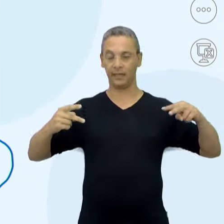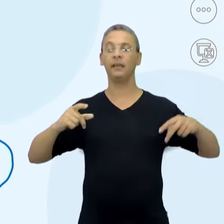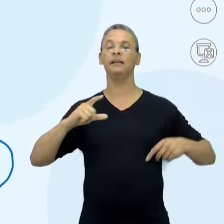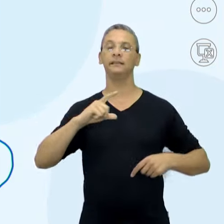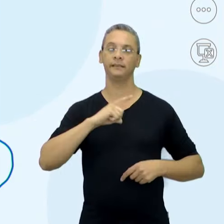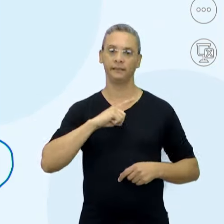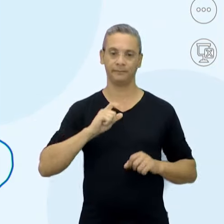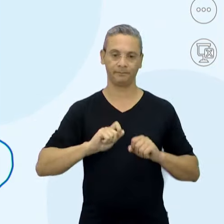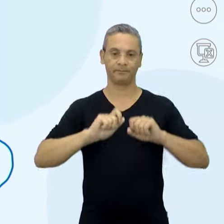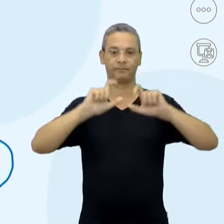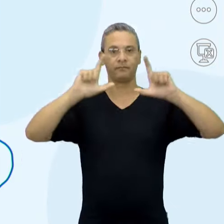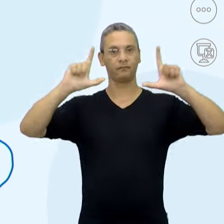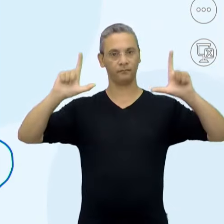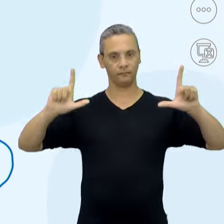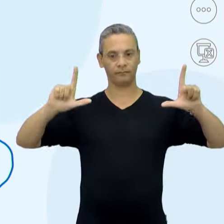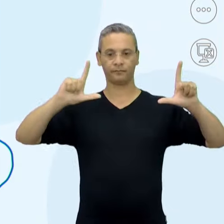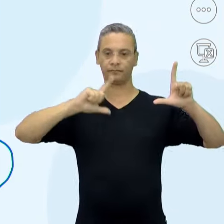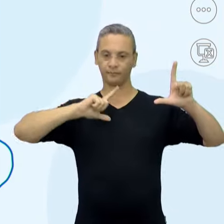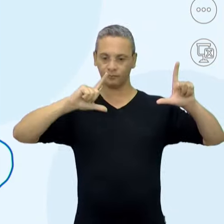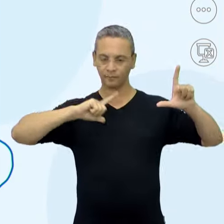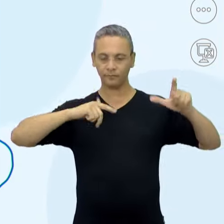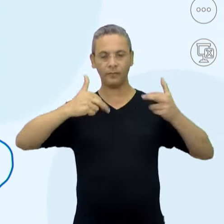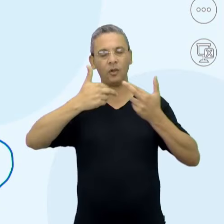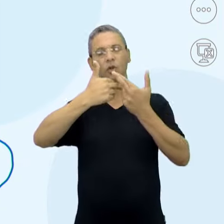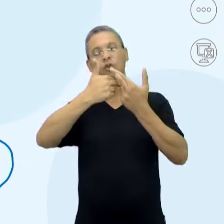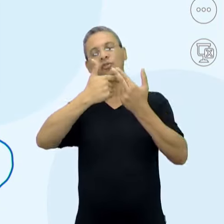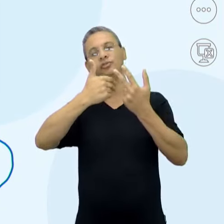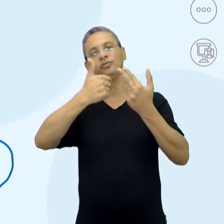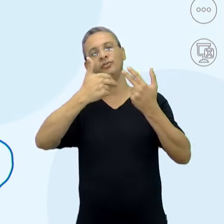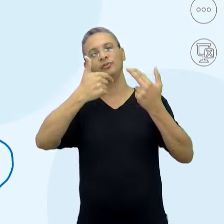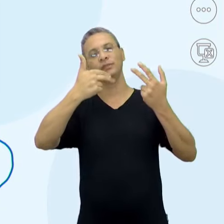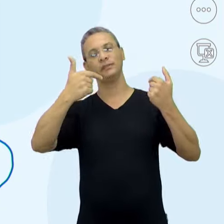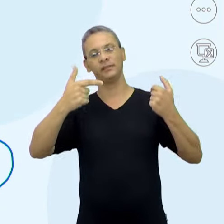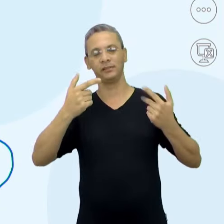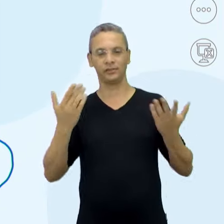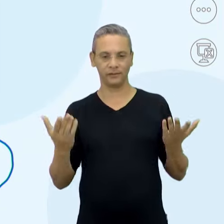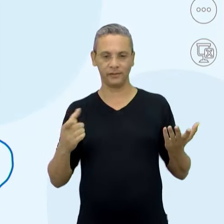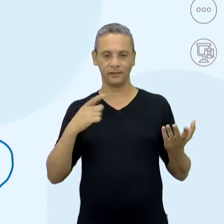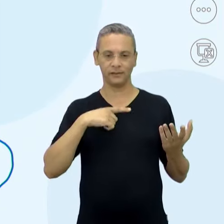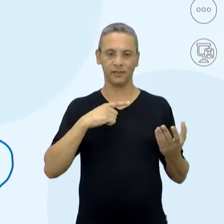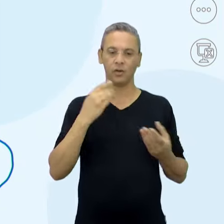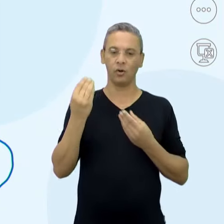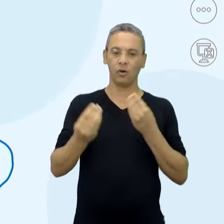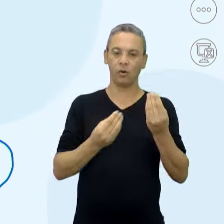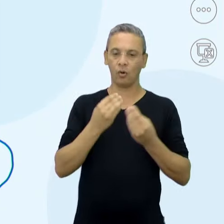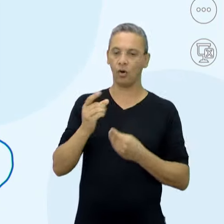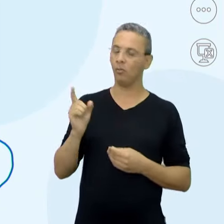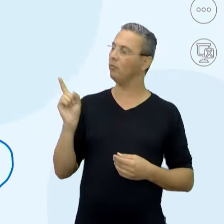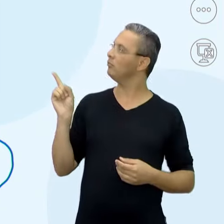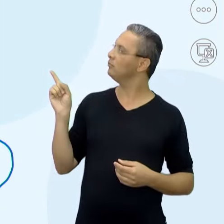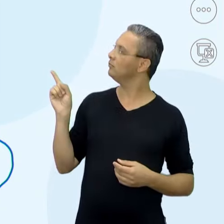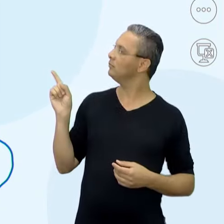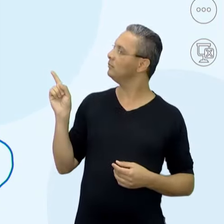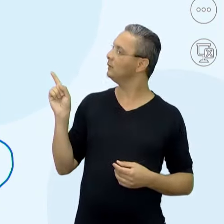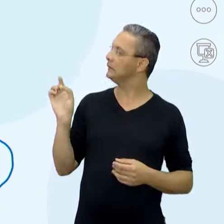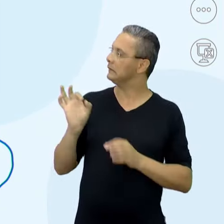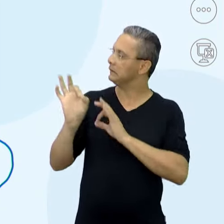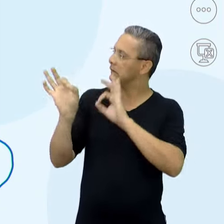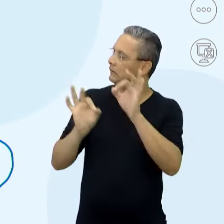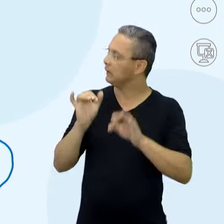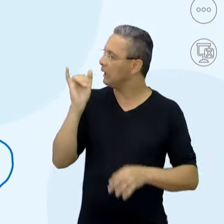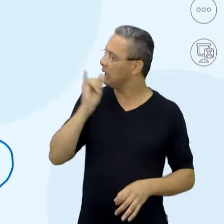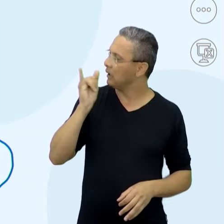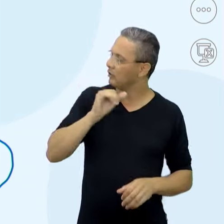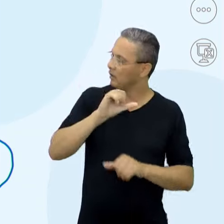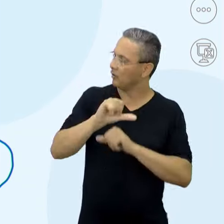tela em que você tem várias opções, uma delas é formas de energia e transformações,